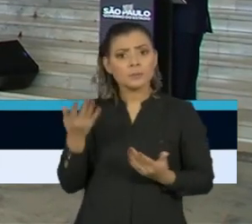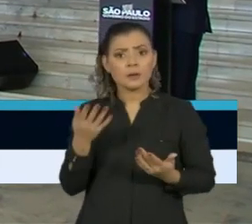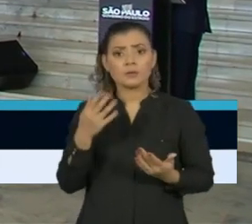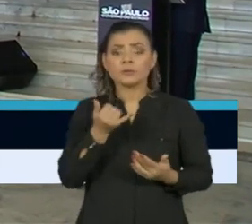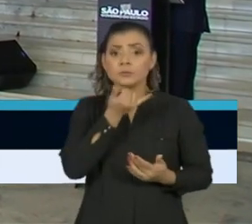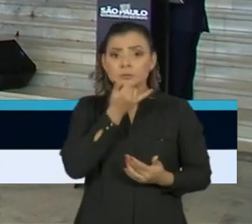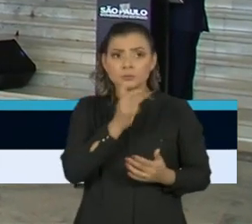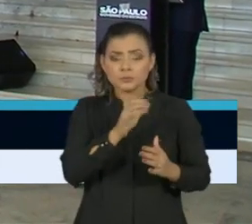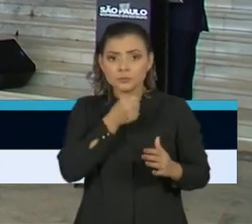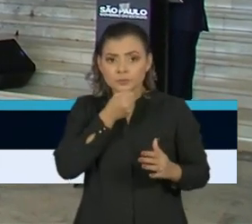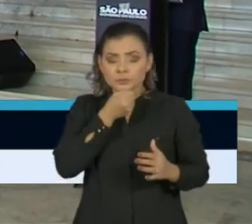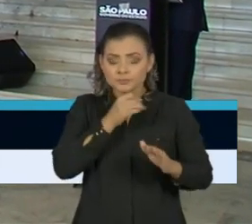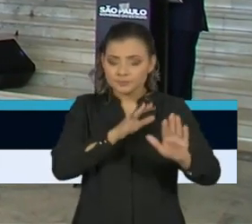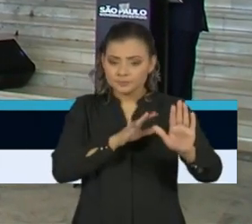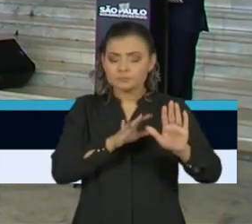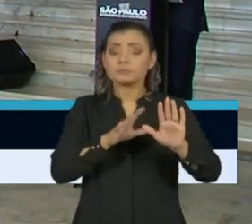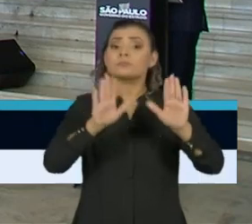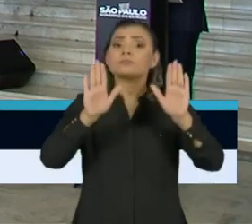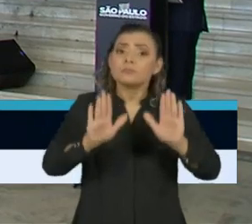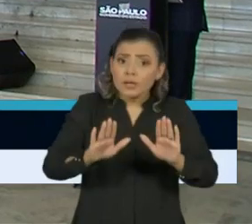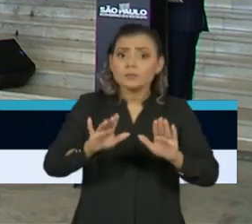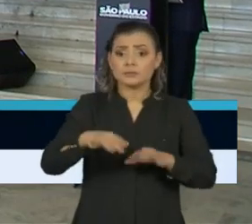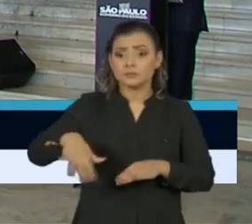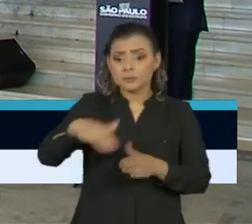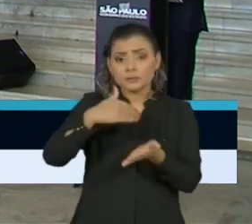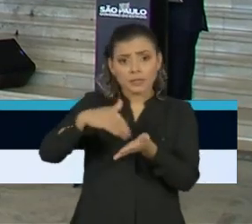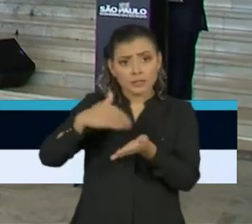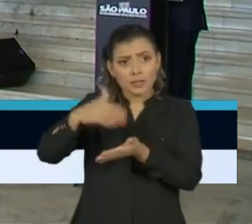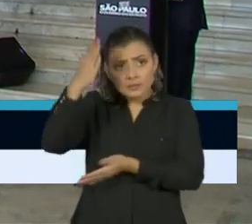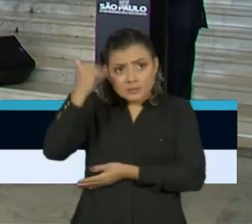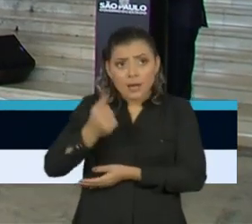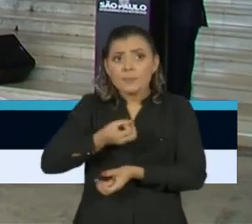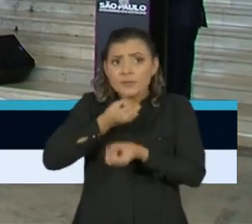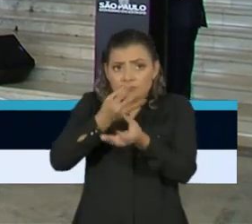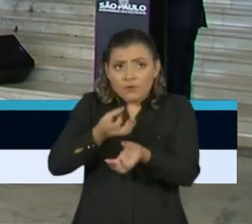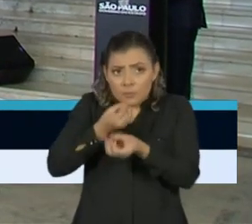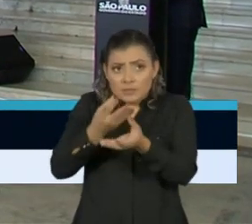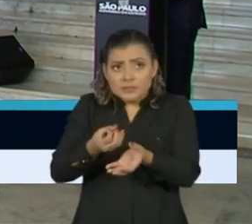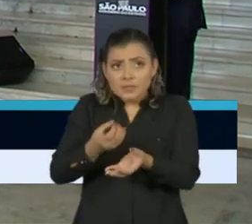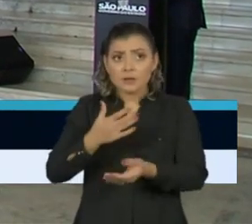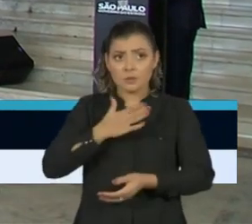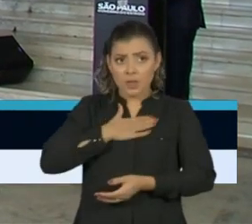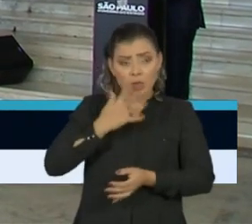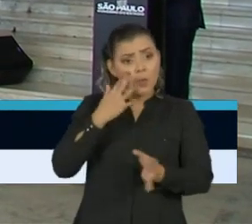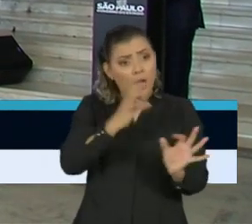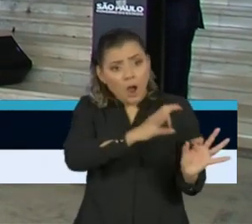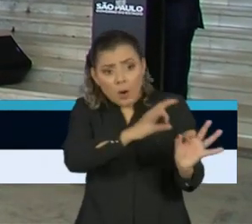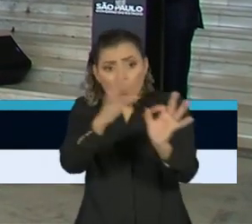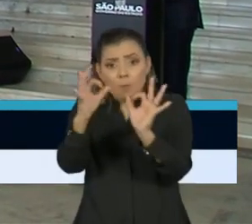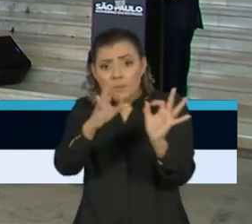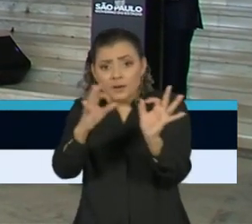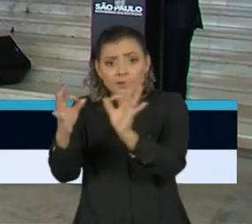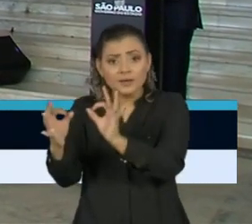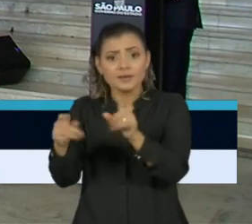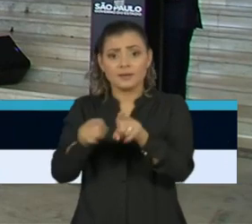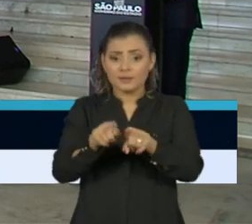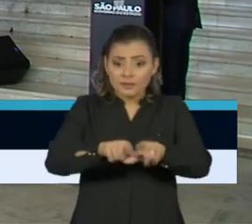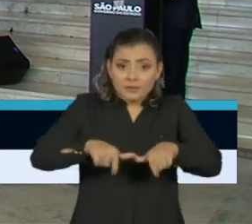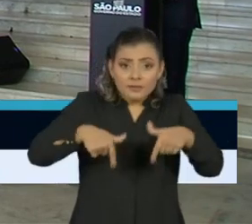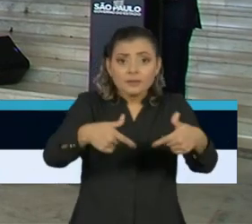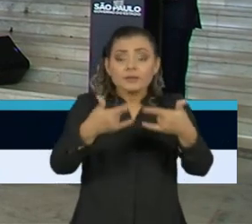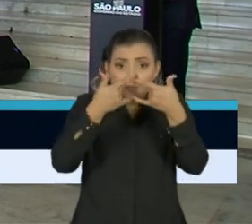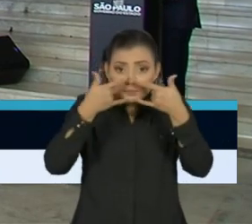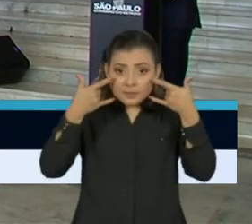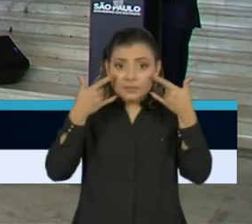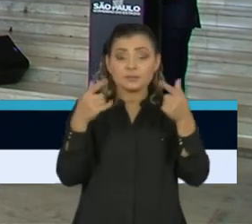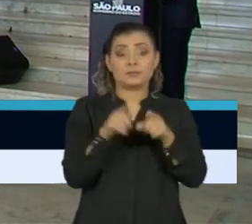Desculpa, a Secretaria de Saúde tem conhecimento desses dados? Eu acompanhei o lançamento da iniciativa das máscaras, mas